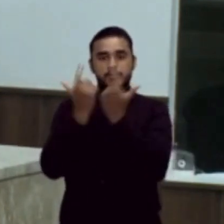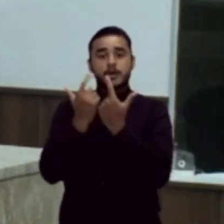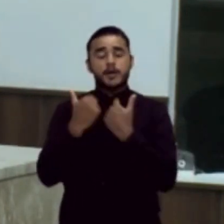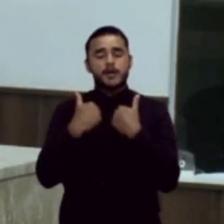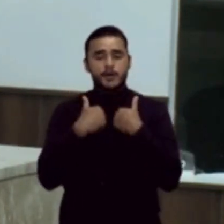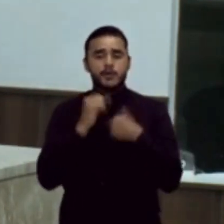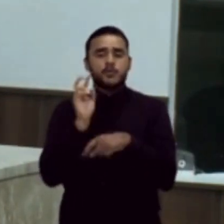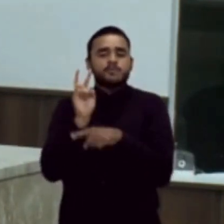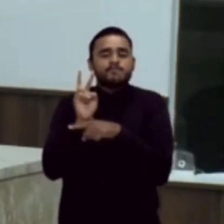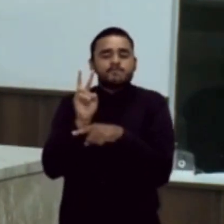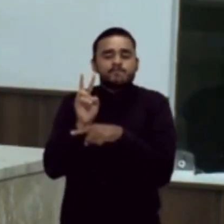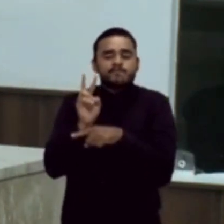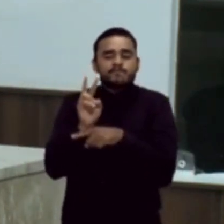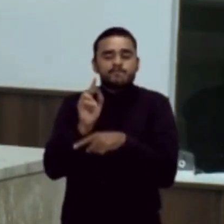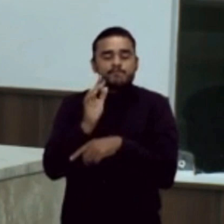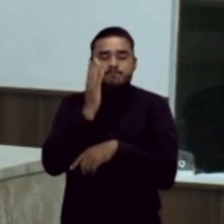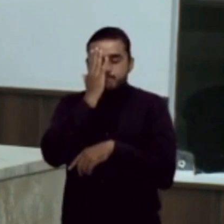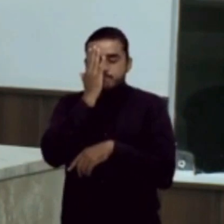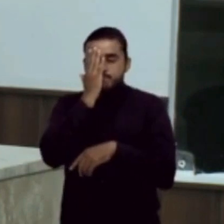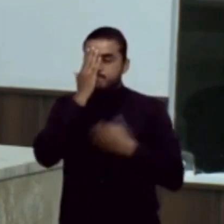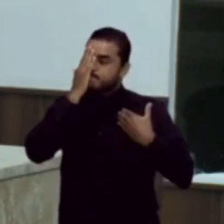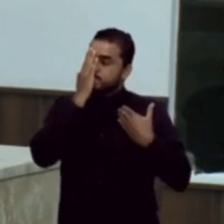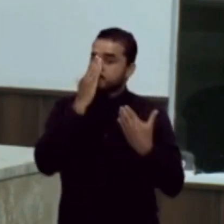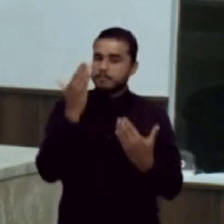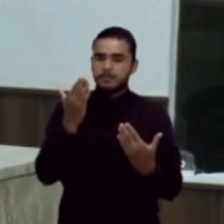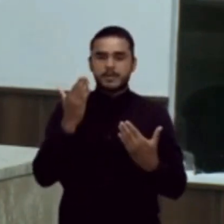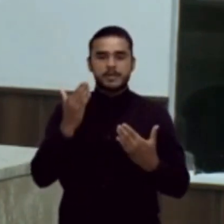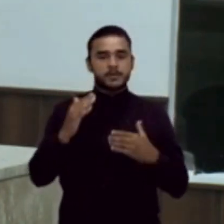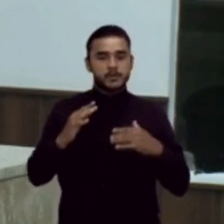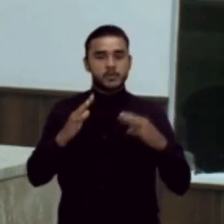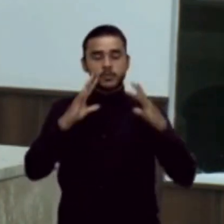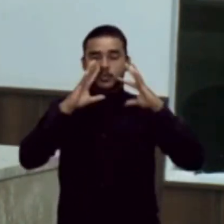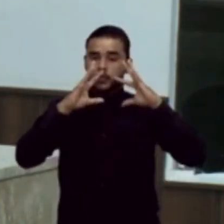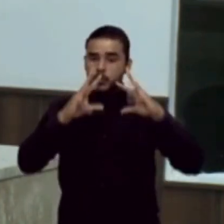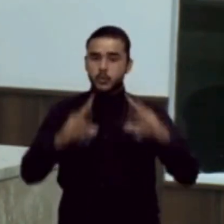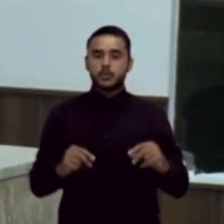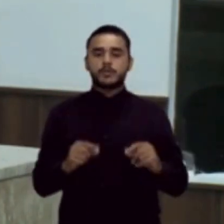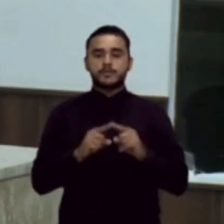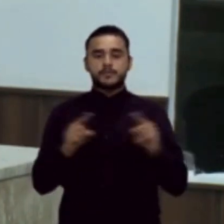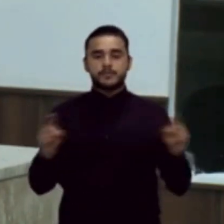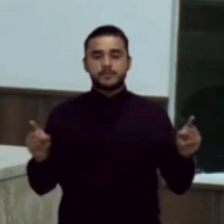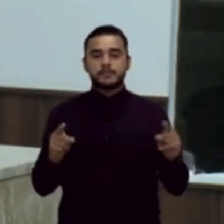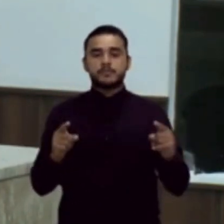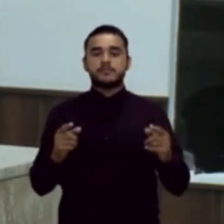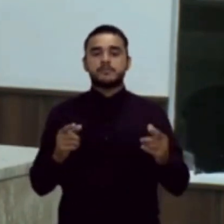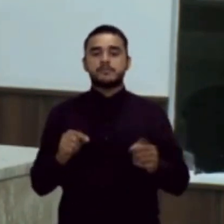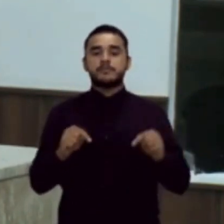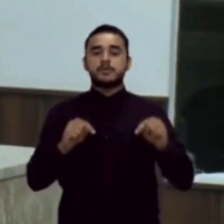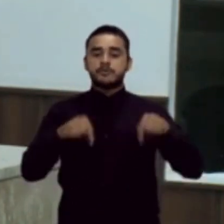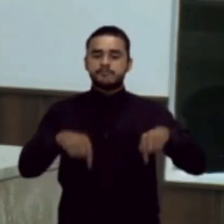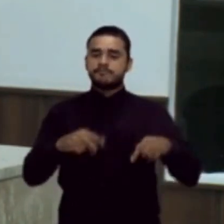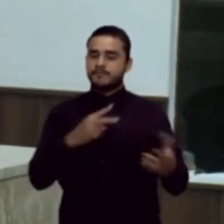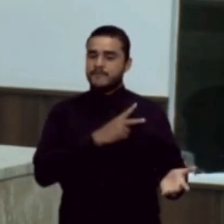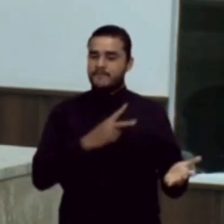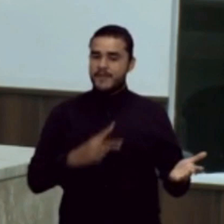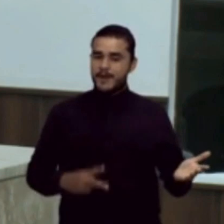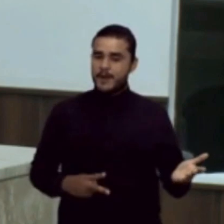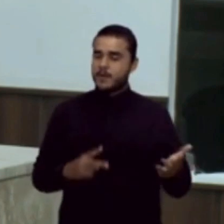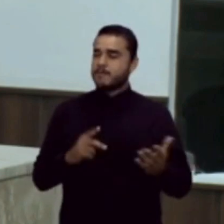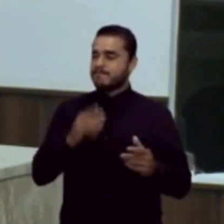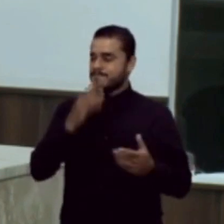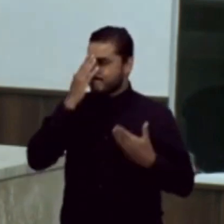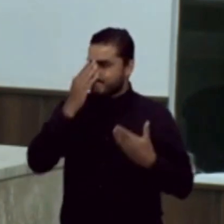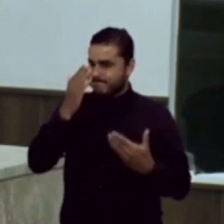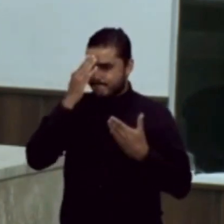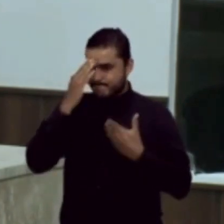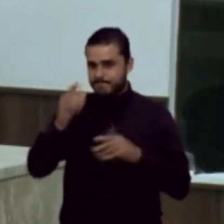minha imensa gratidão pelo aprendizado compartilhado com os colegas vereadores e vereadoras